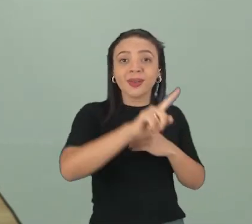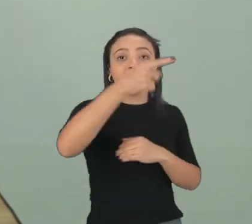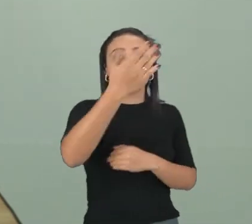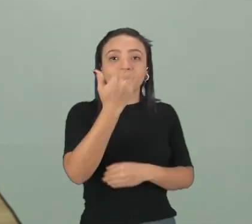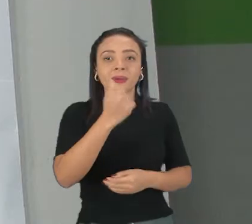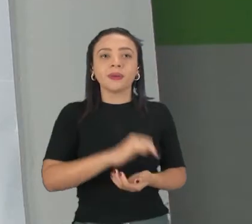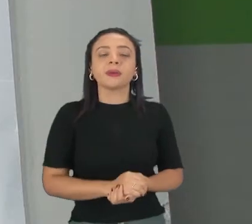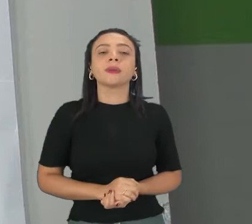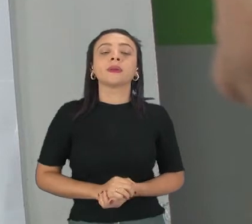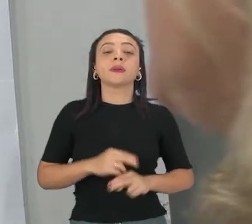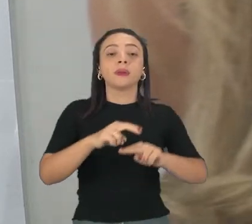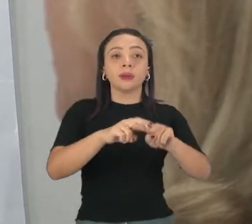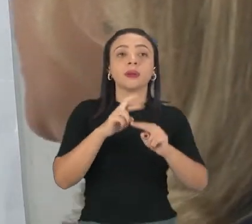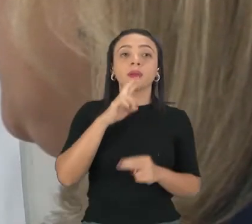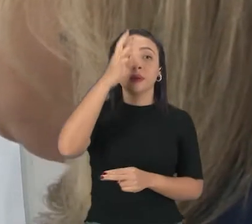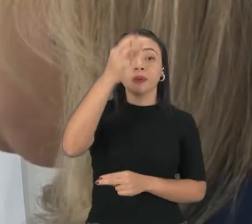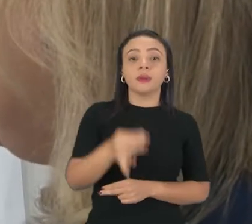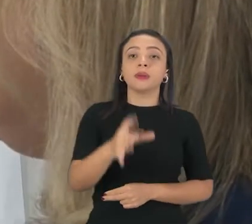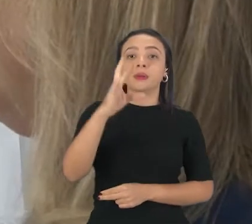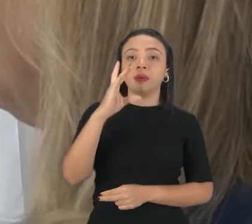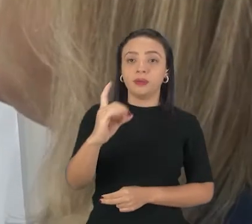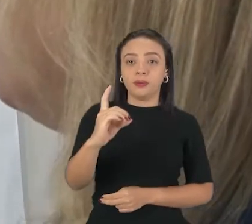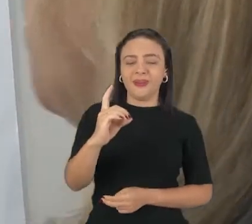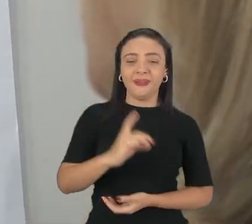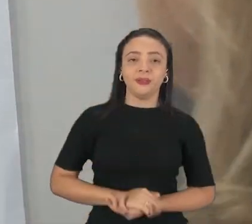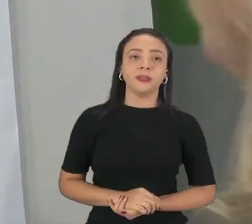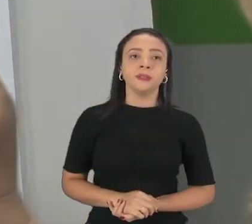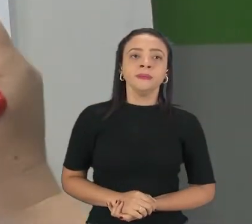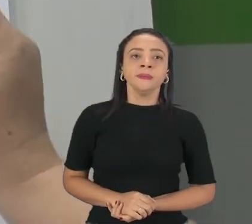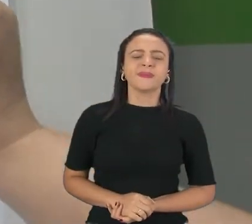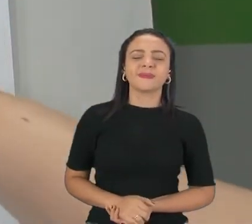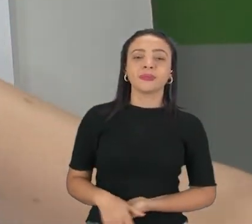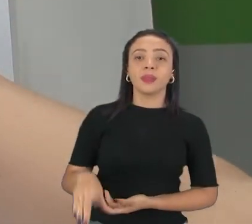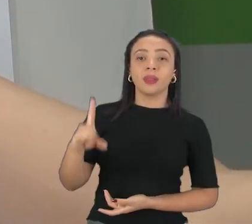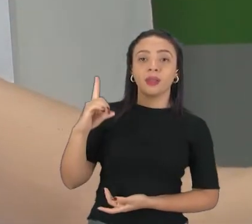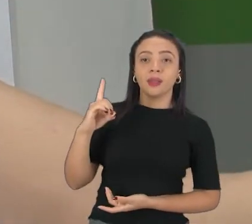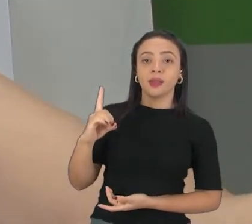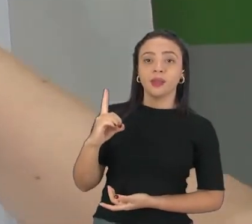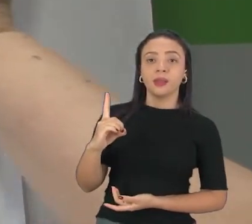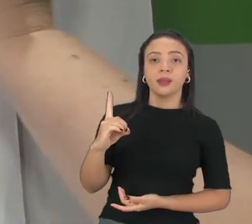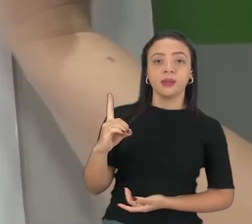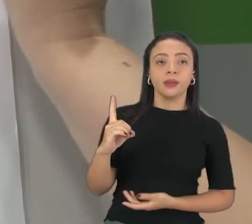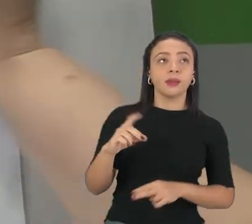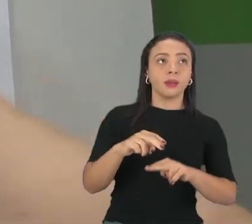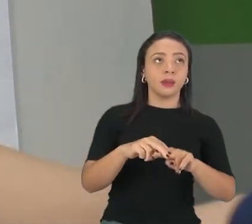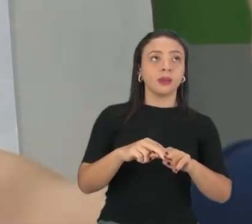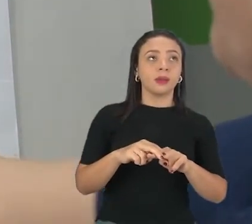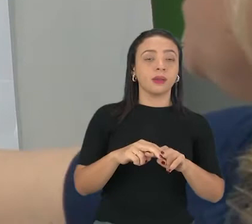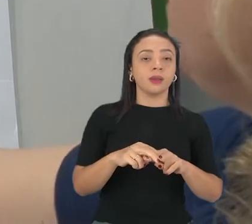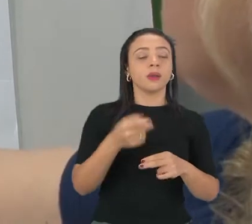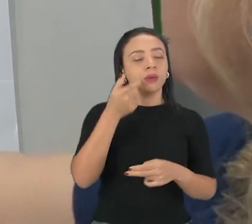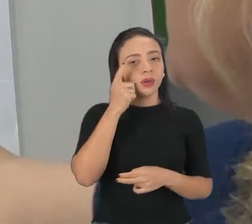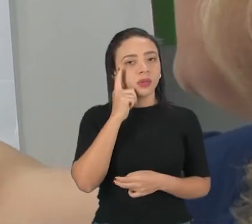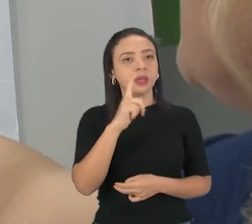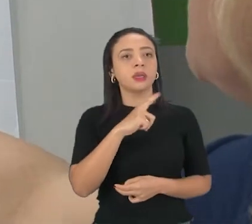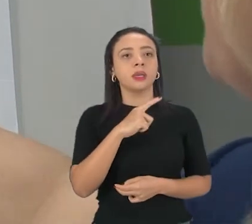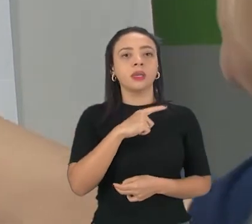pode ser a letra D, não é isso? Olha só. Desse modo, cria sua